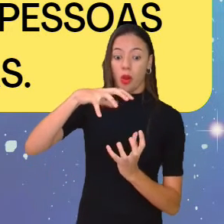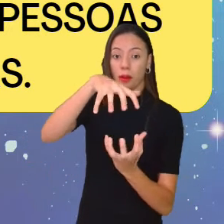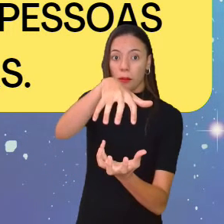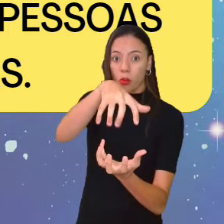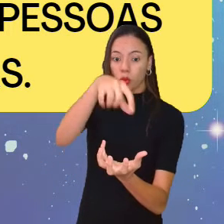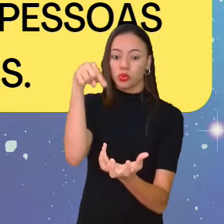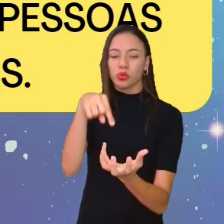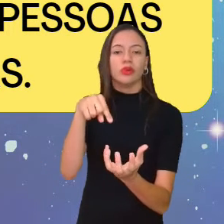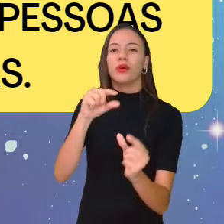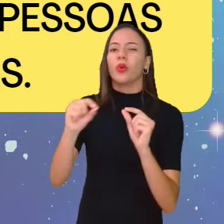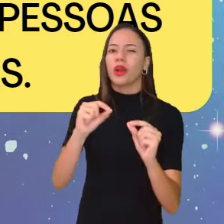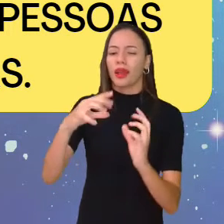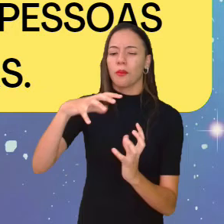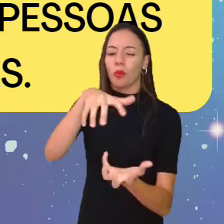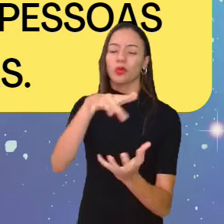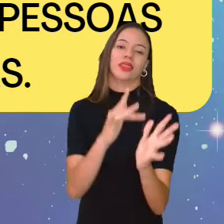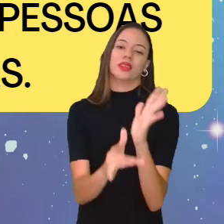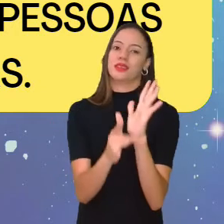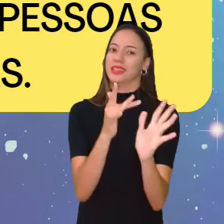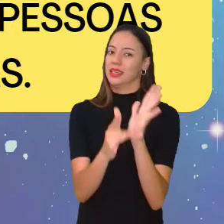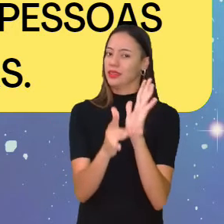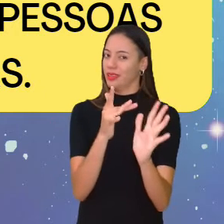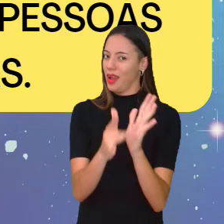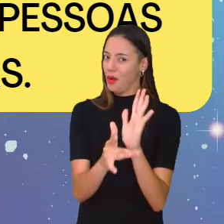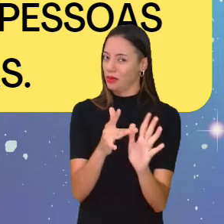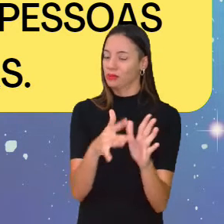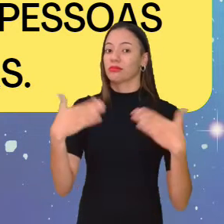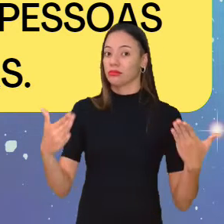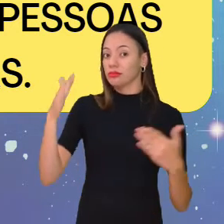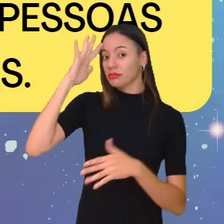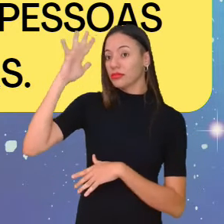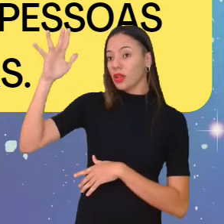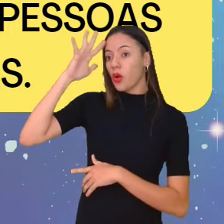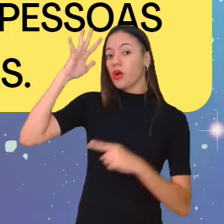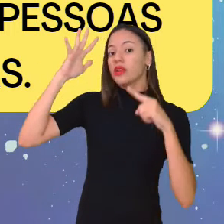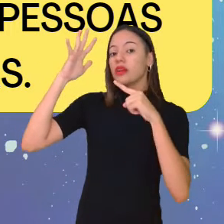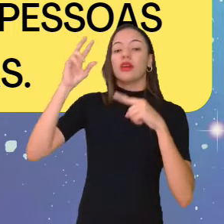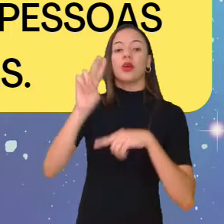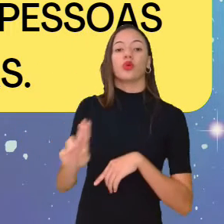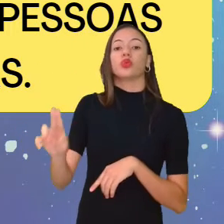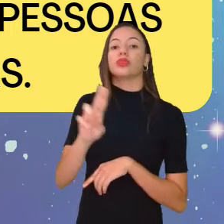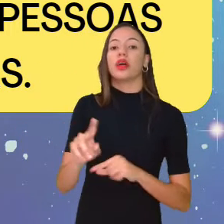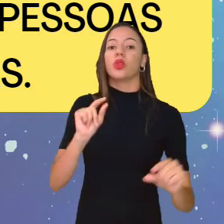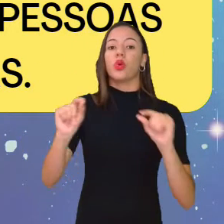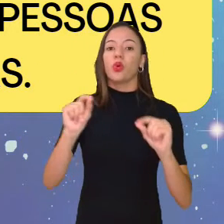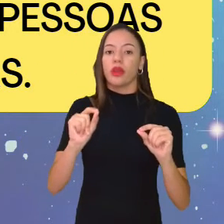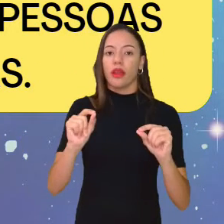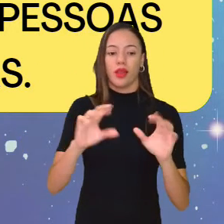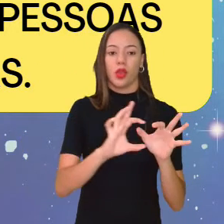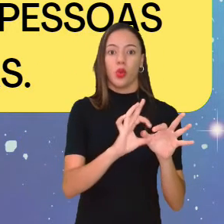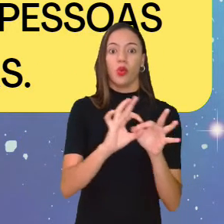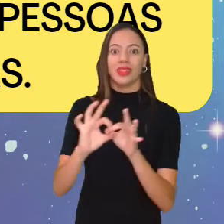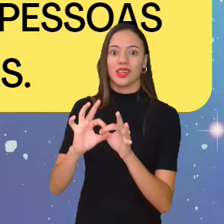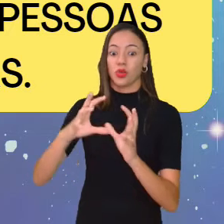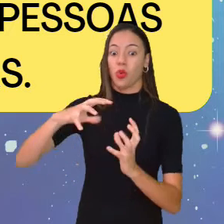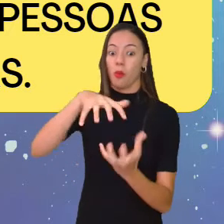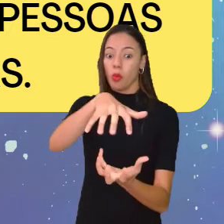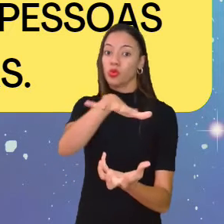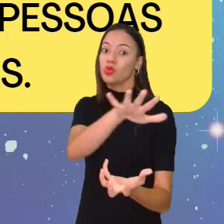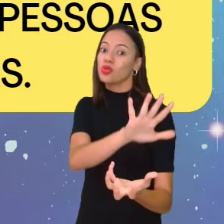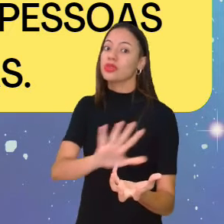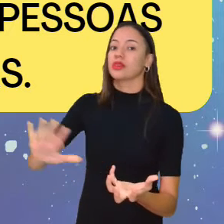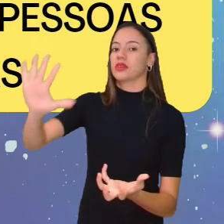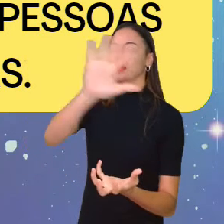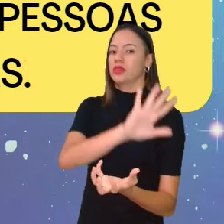mundo digital, tá certo? Lógico que essa teoria aí, ela foi aplicada para o mundo de maneira geral, só que ela foi